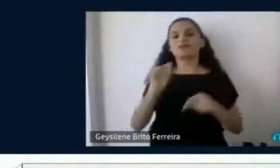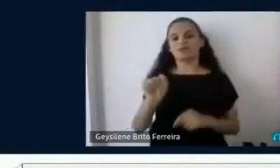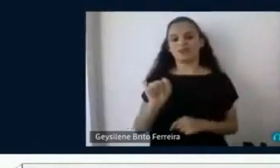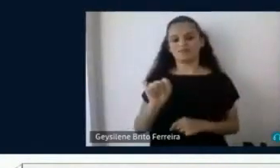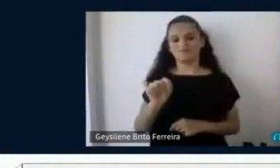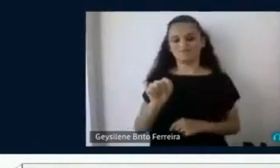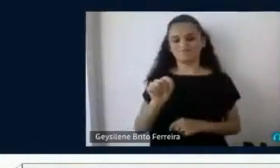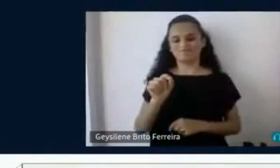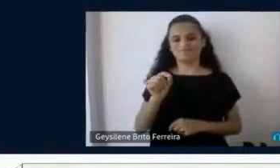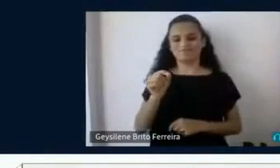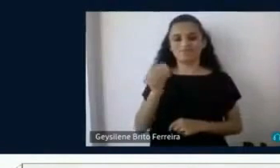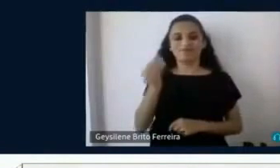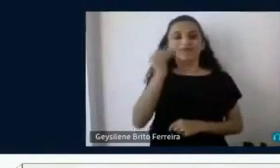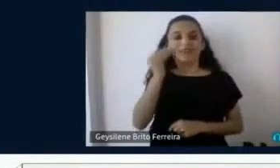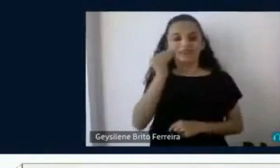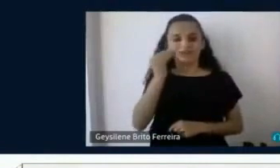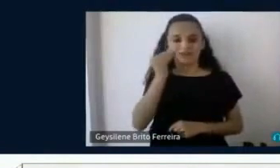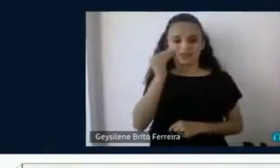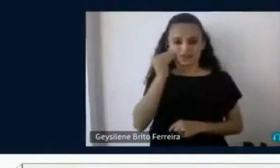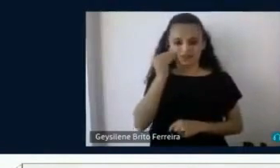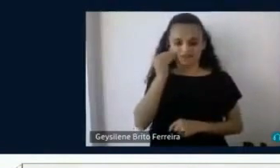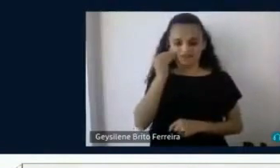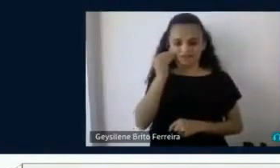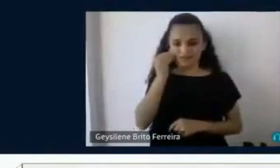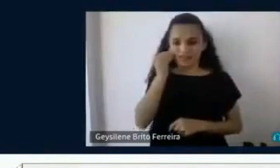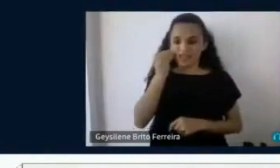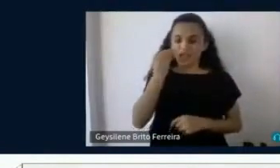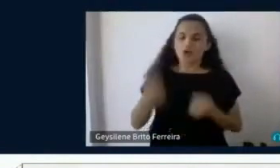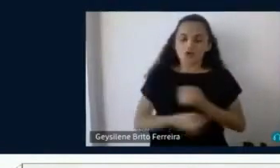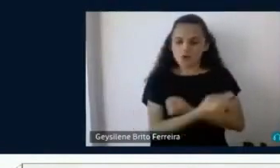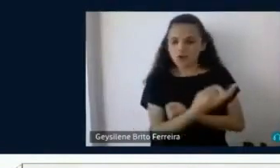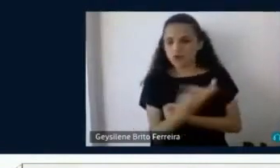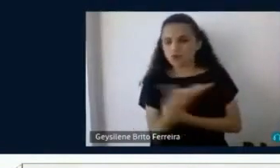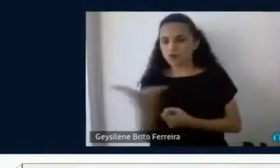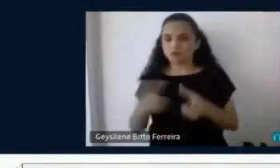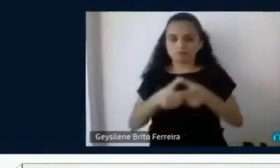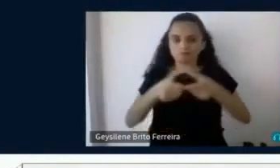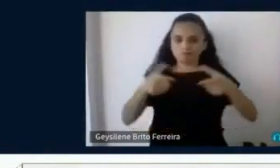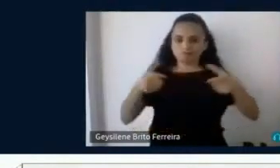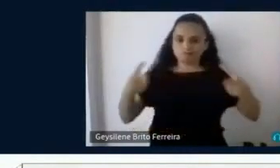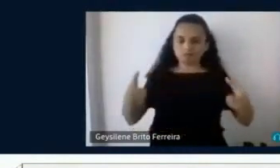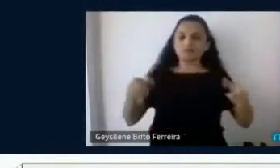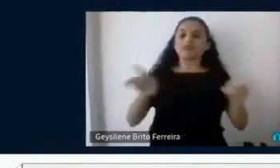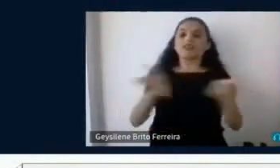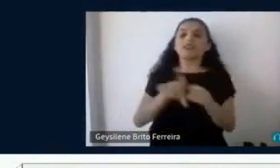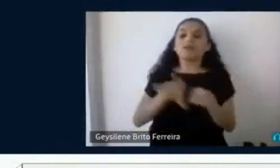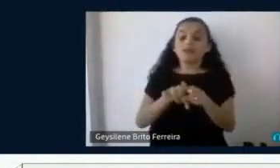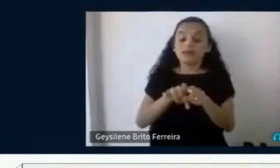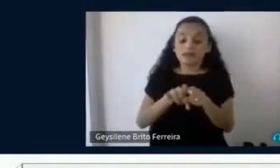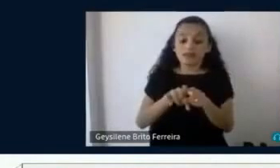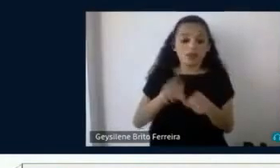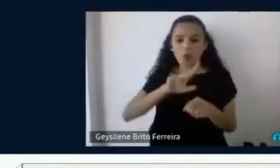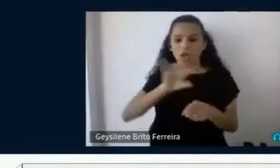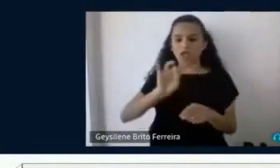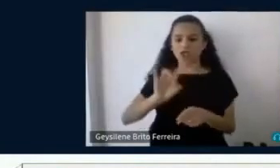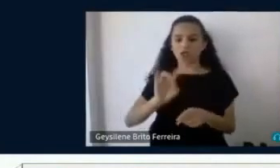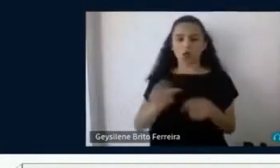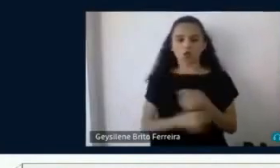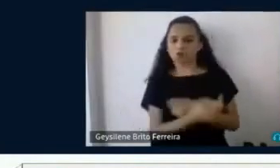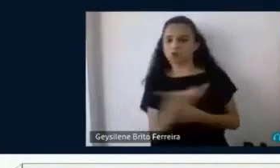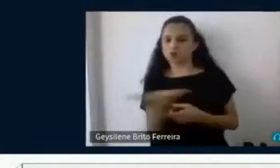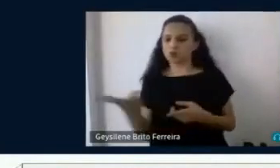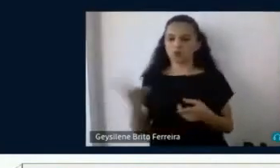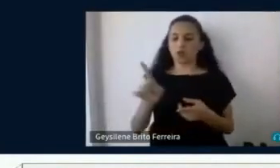em quantidade, em qualidade e estrategicamente aplicados. Eu isolo os